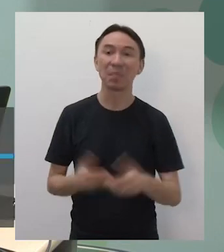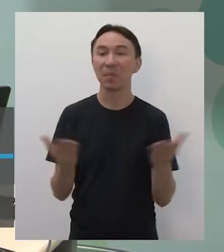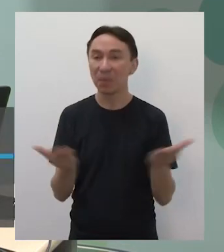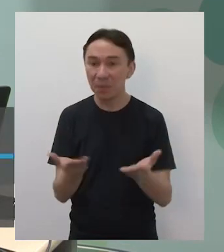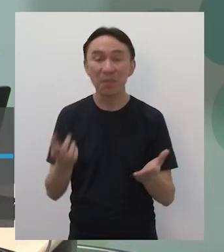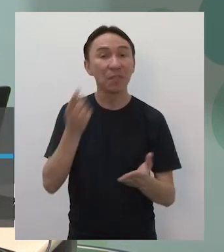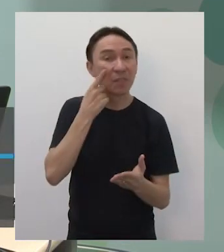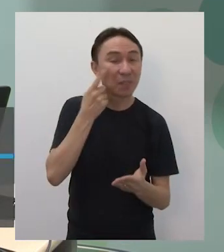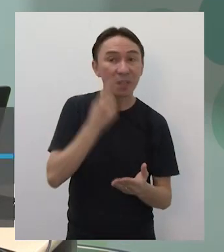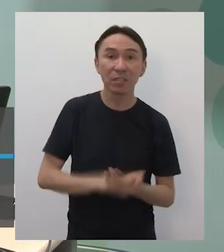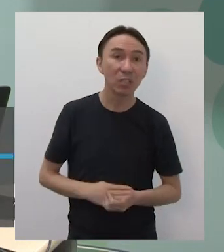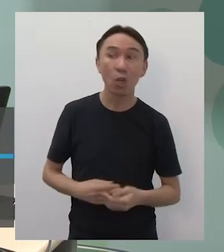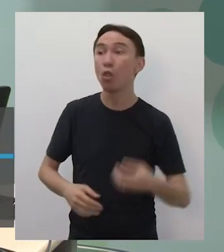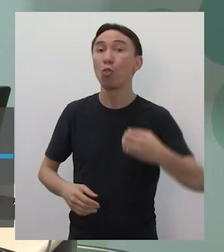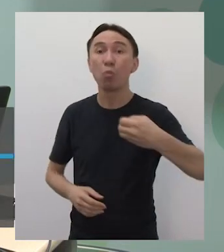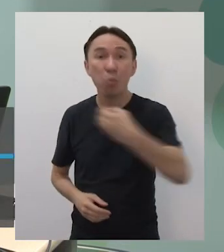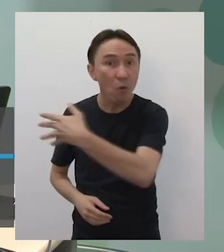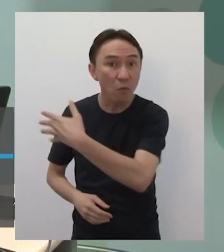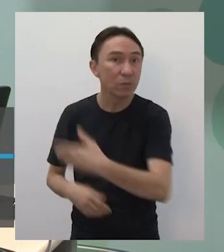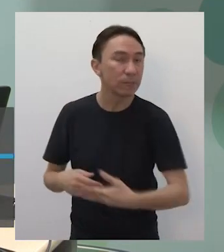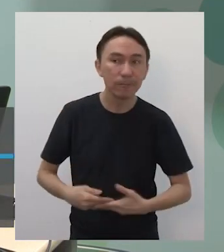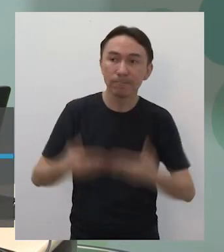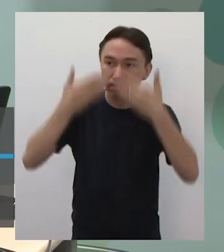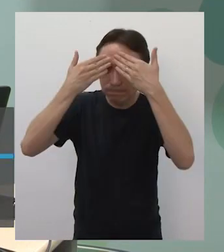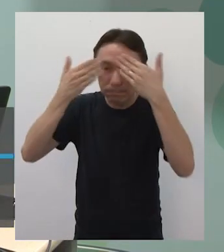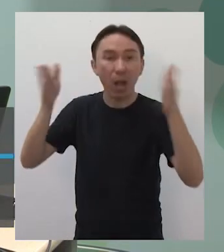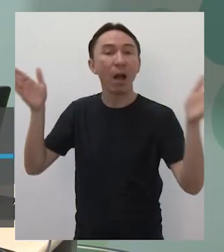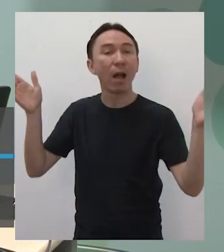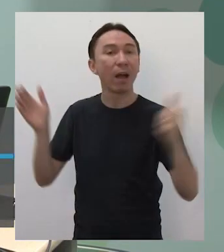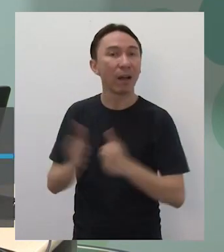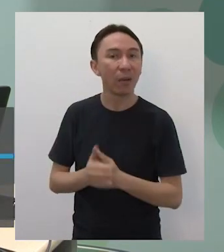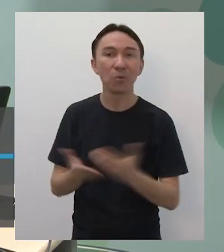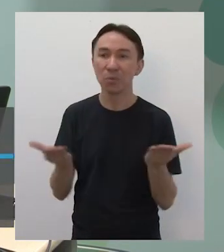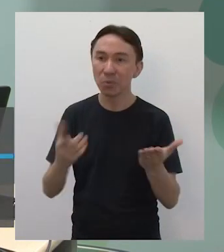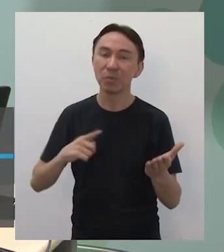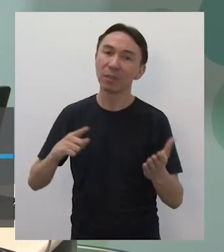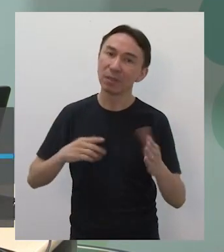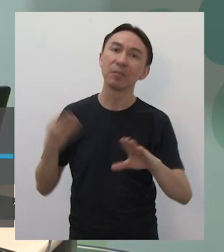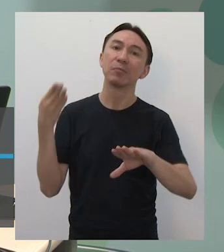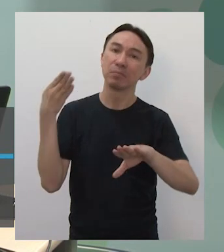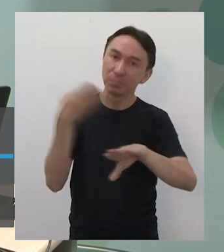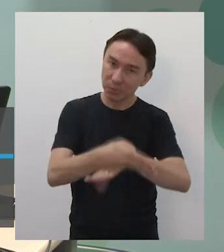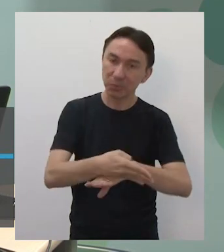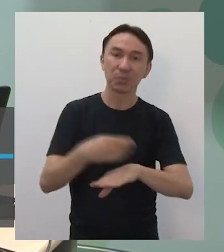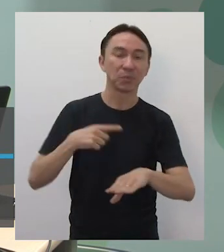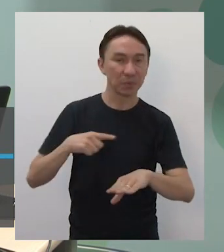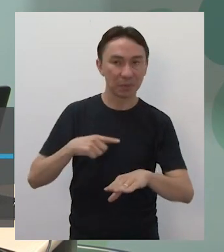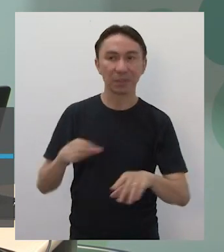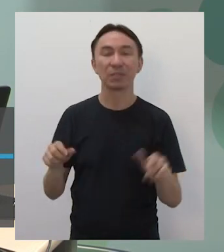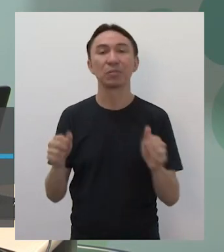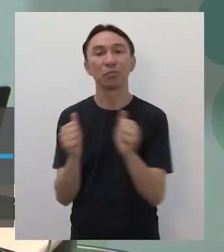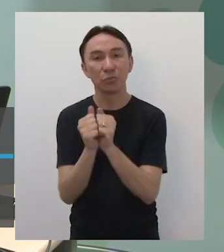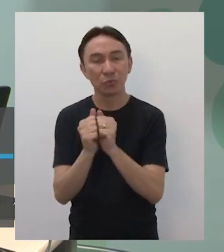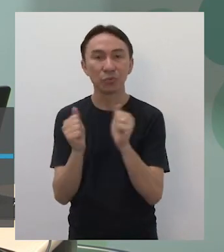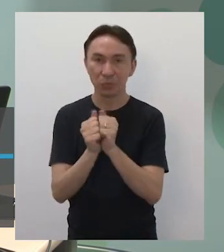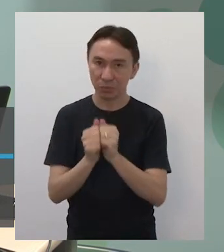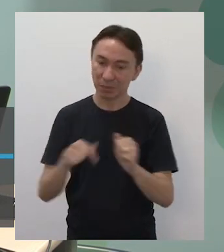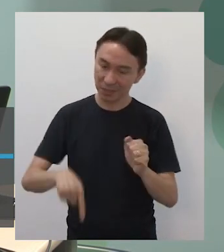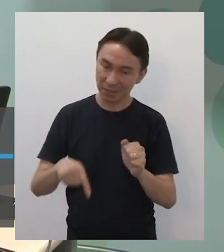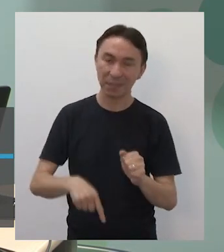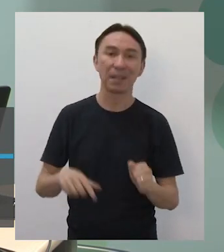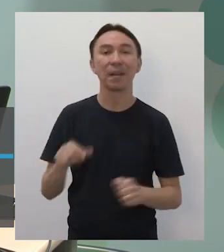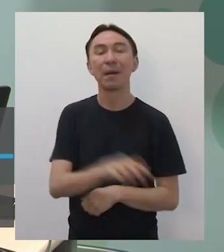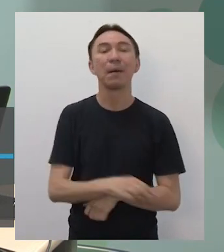abertura ao novo. E para isso contamos com a participação aqui no estúdio da professora Maria Fernanda, que atua aqui no EFAP junto conosco e